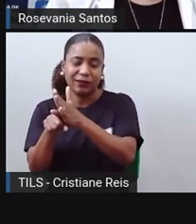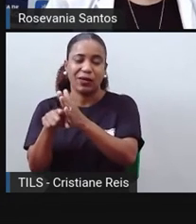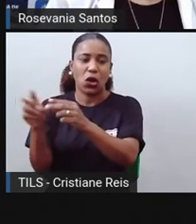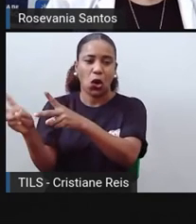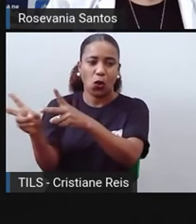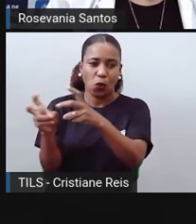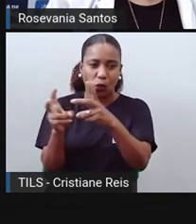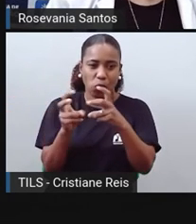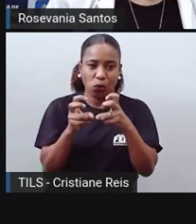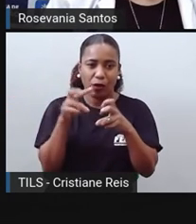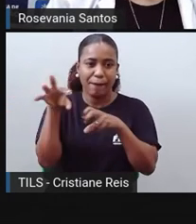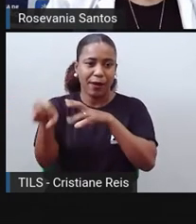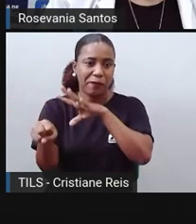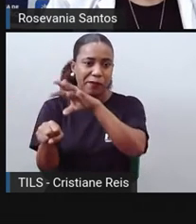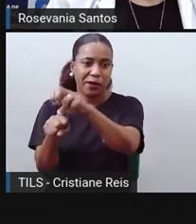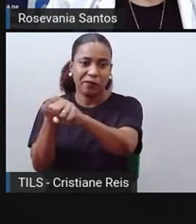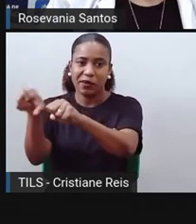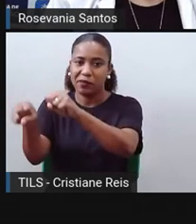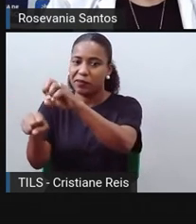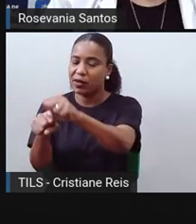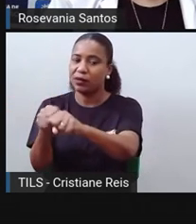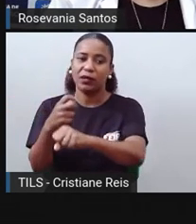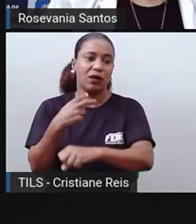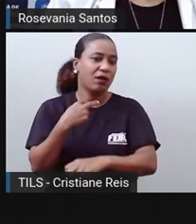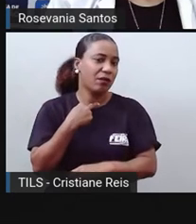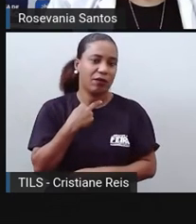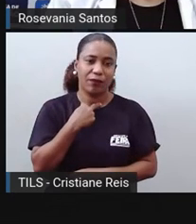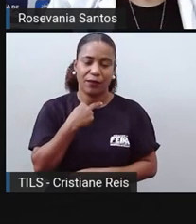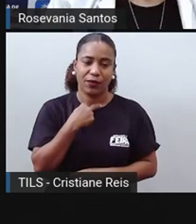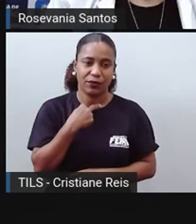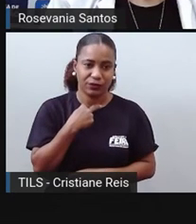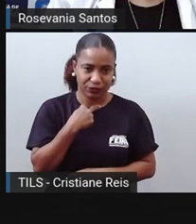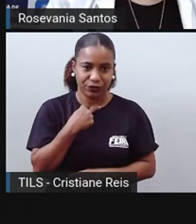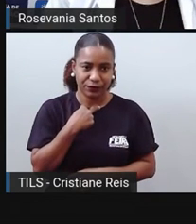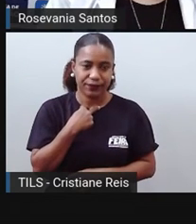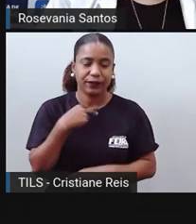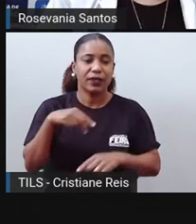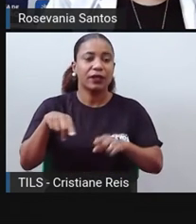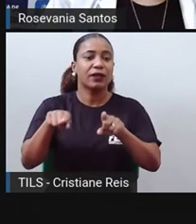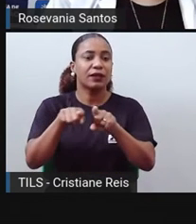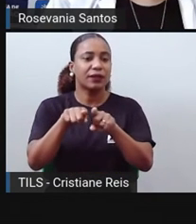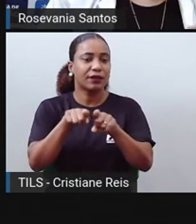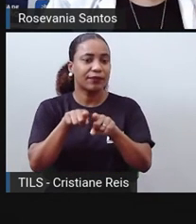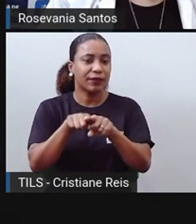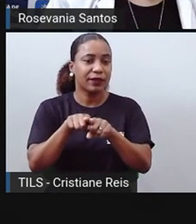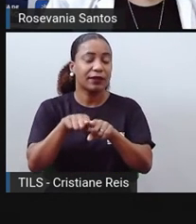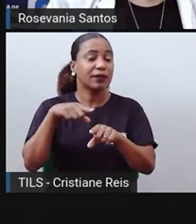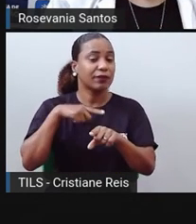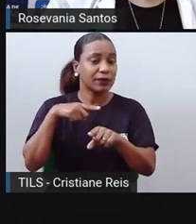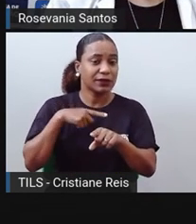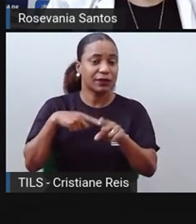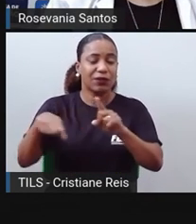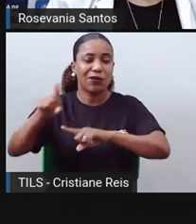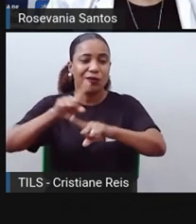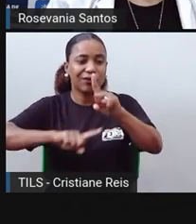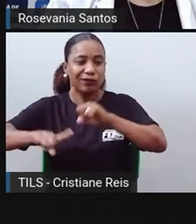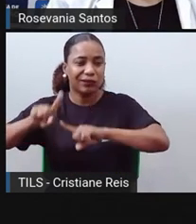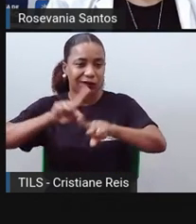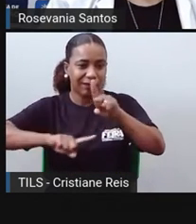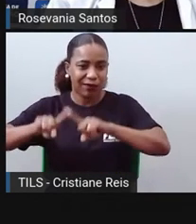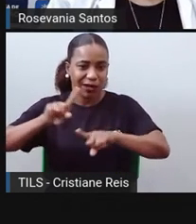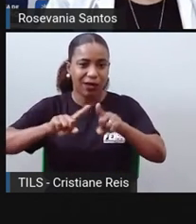com o papel, né, do sistema, bora dizer assim, né, dos sistemas naturais globais e regionais, controlando as circulações